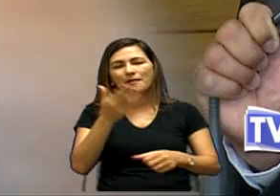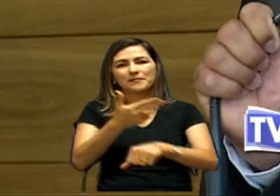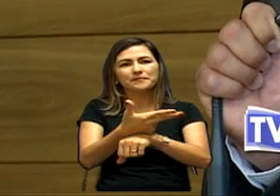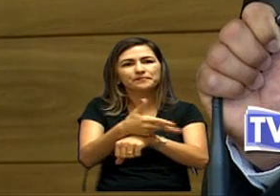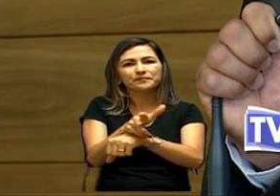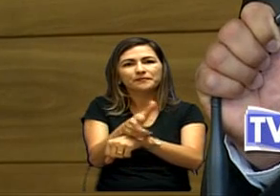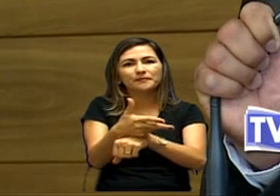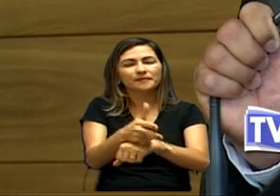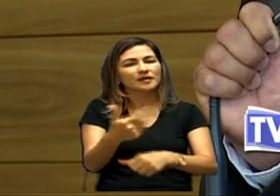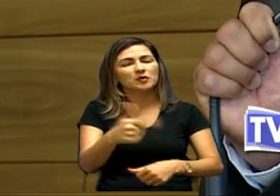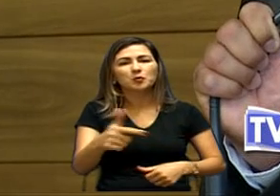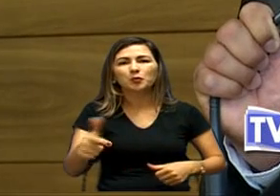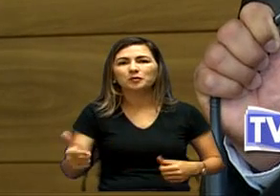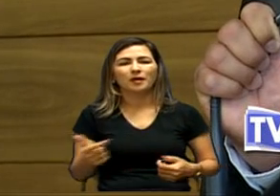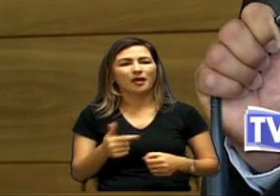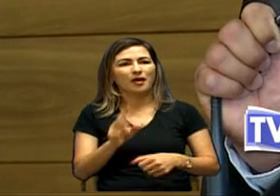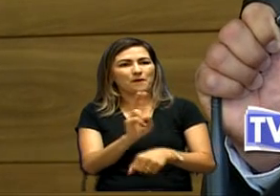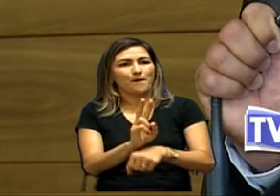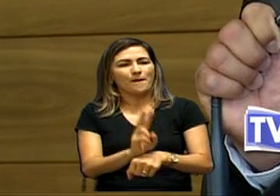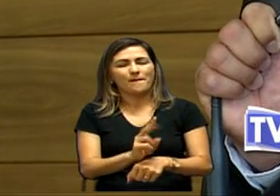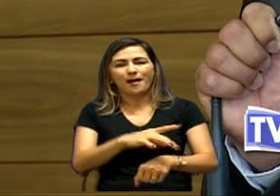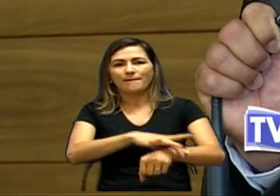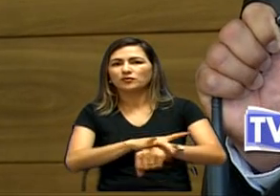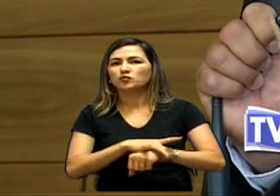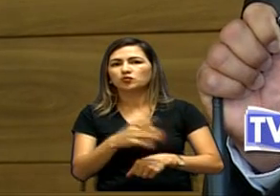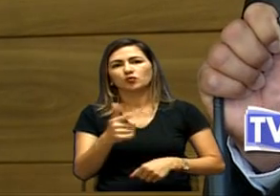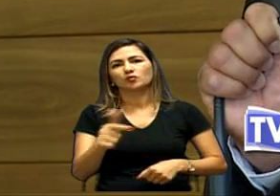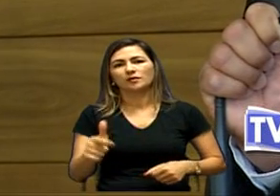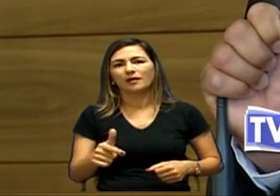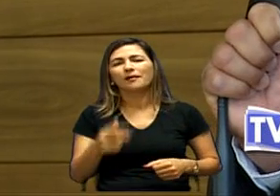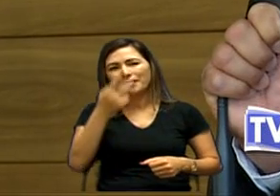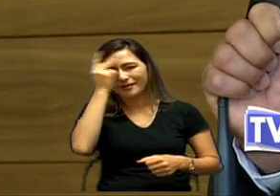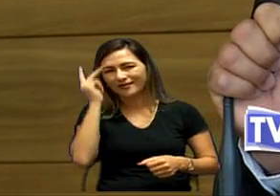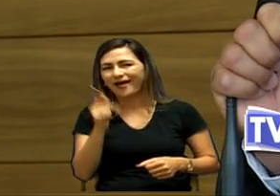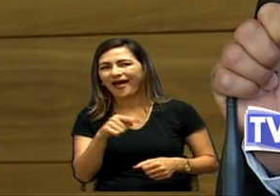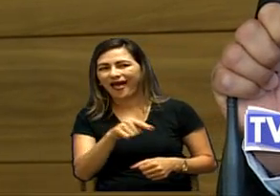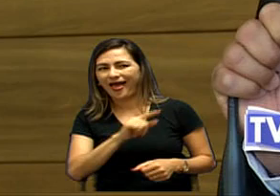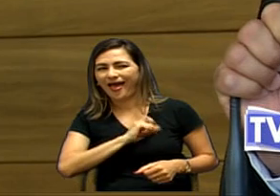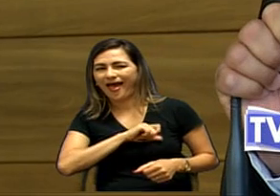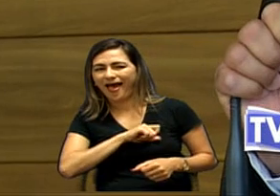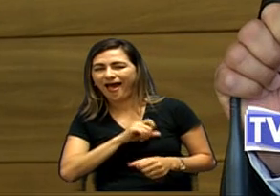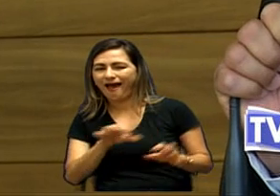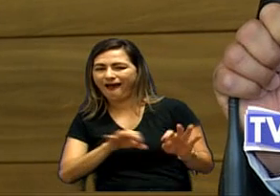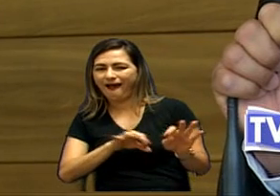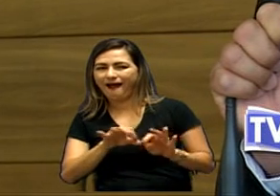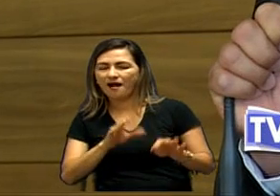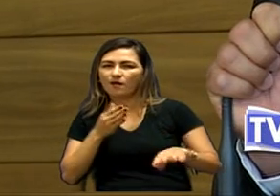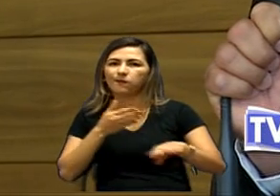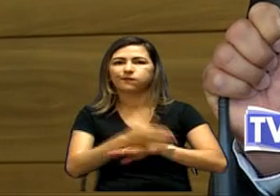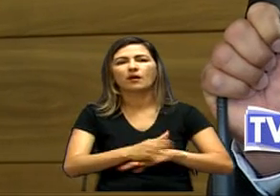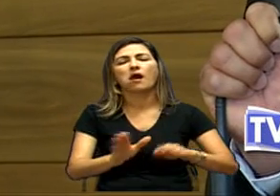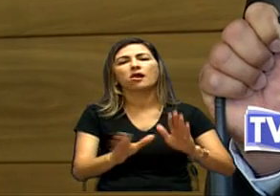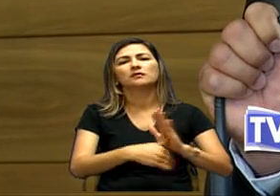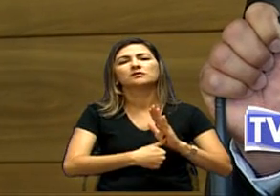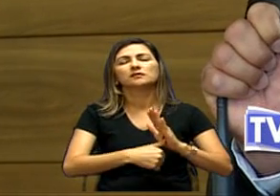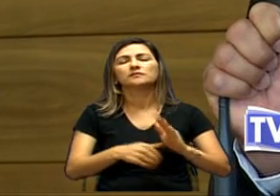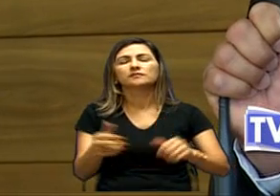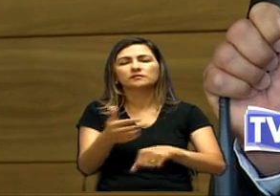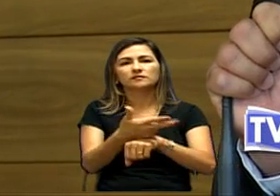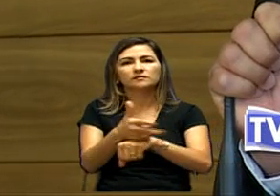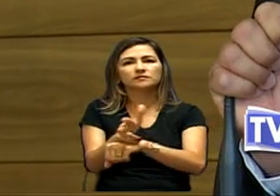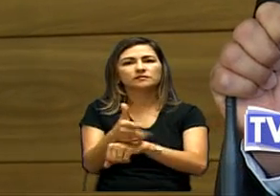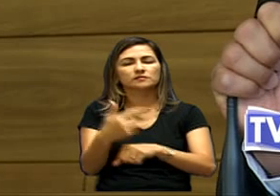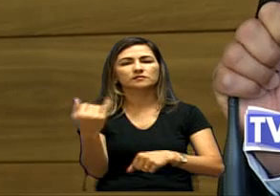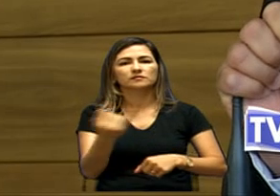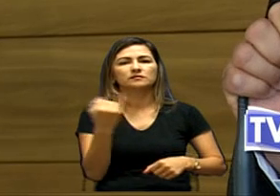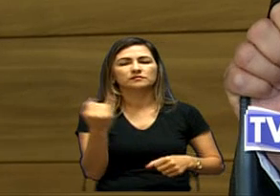monitoramento nenhum, então... o negócio está muito mais profundo, mas é bom colocar essas câmeras, viu, vereador? Para que pelo menos haja